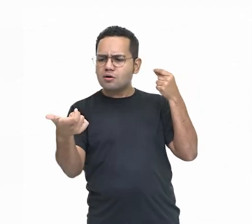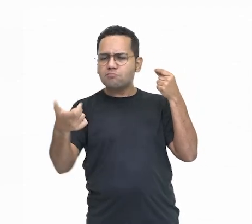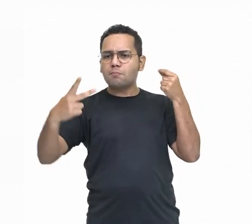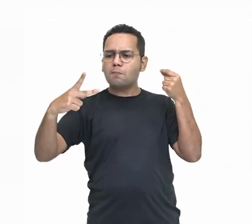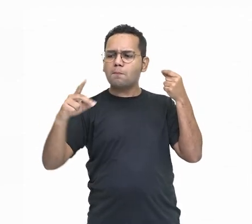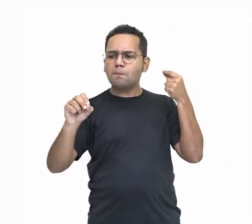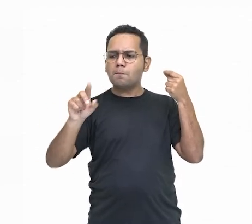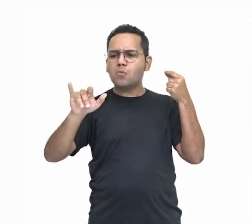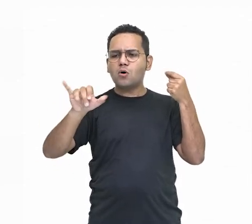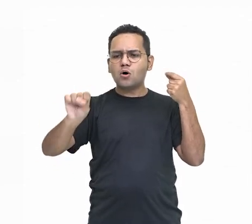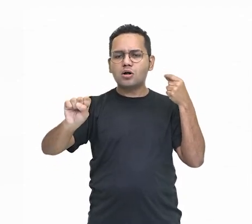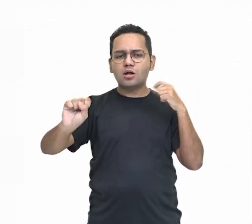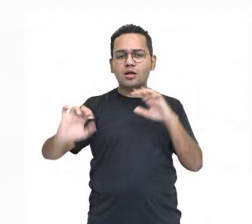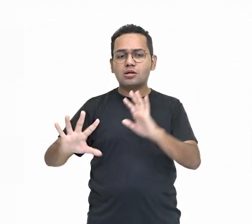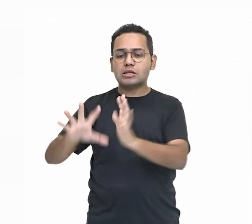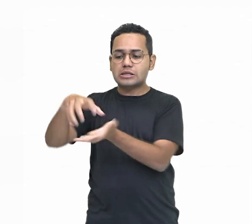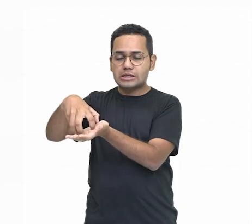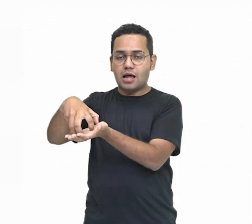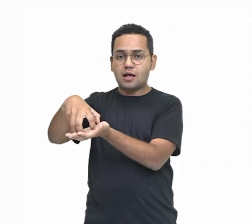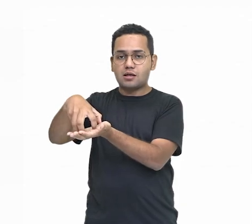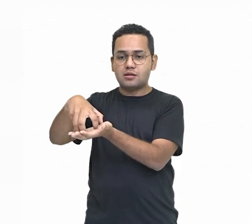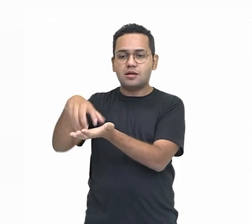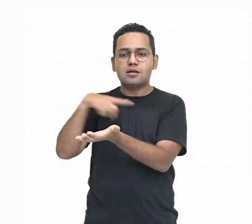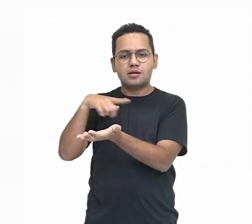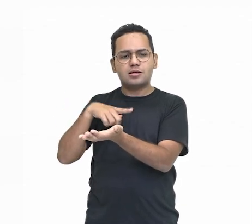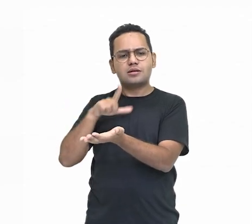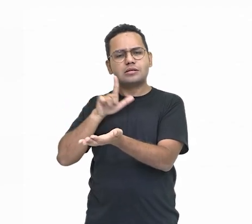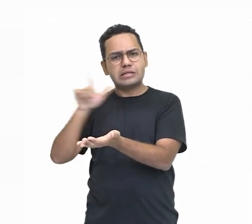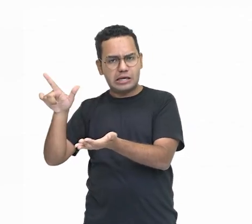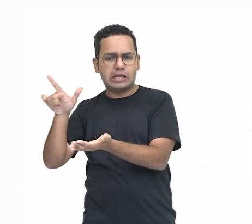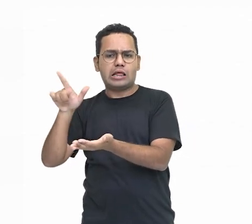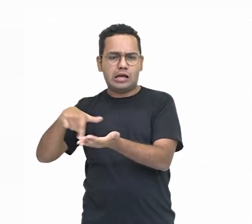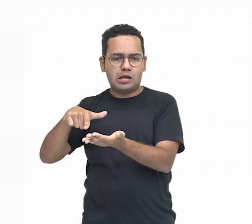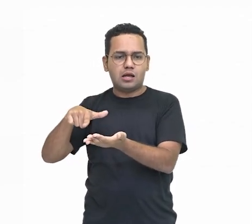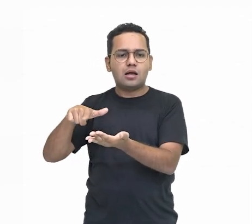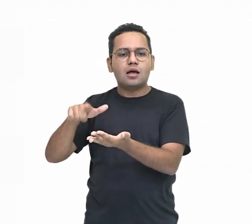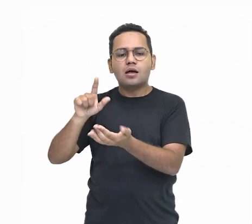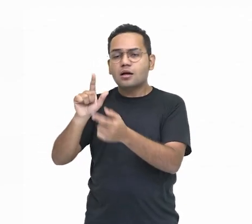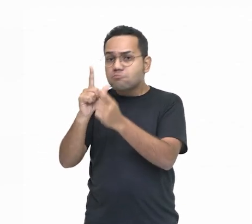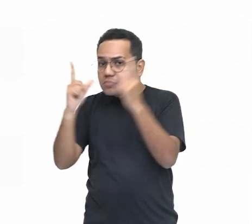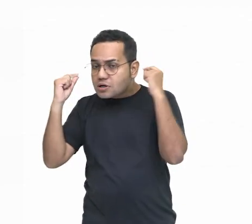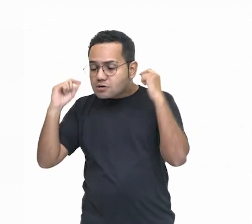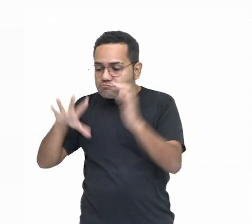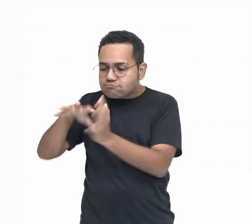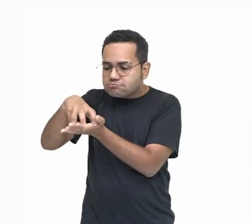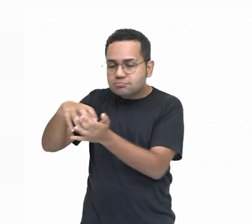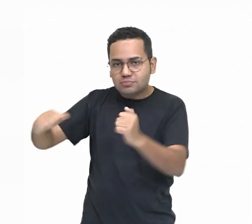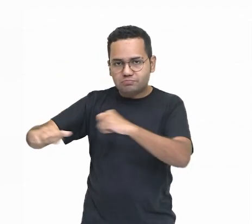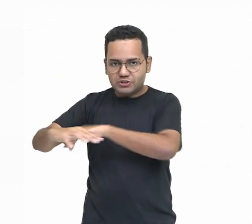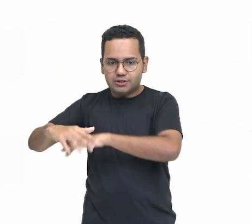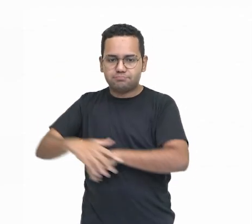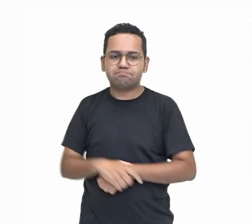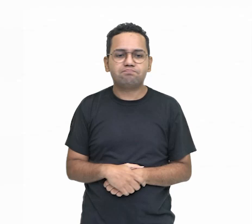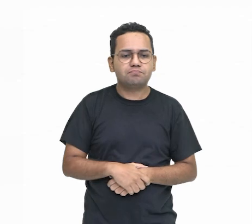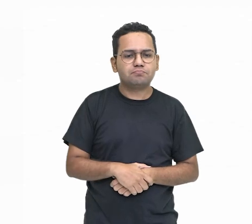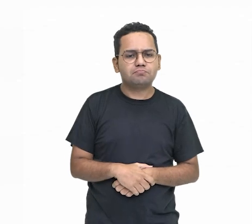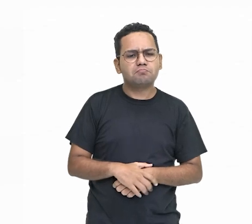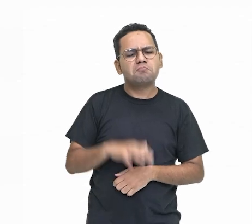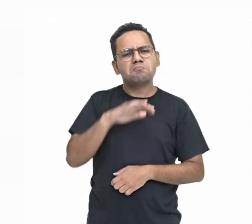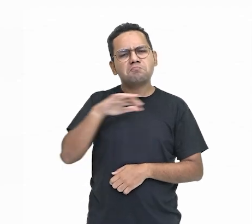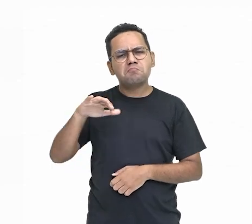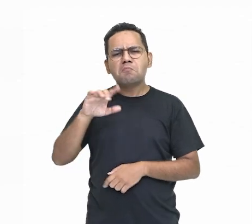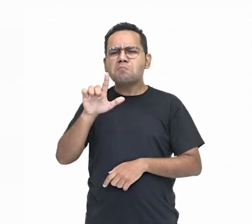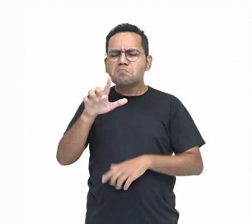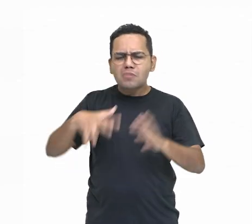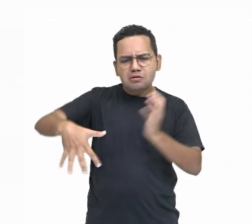A polis é a cidade, né? A cidade-estado grega. As revoluções liberais do século XVIII